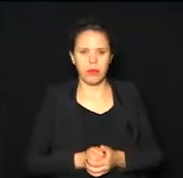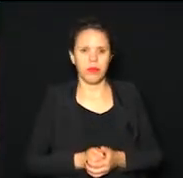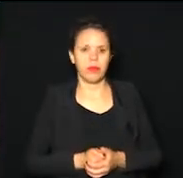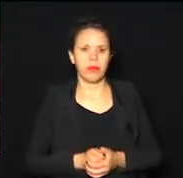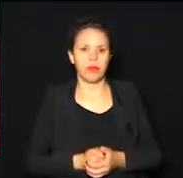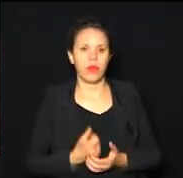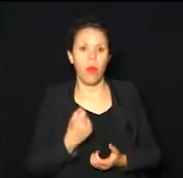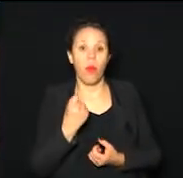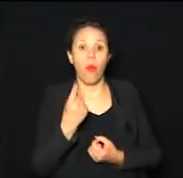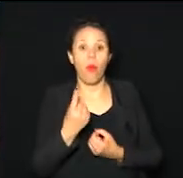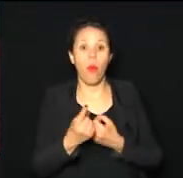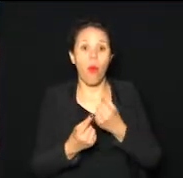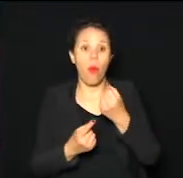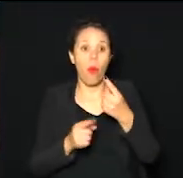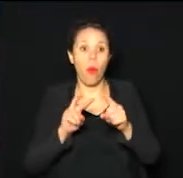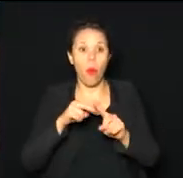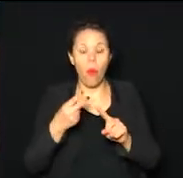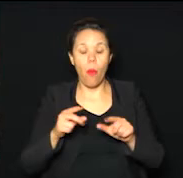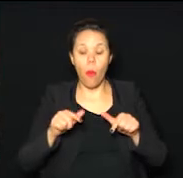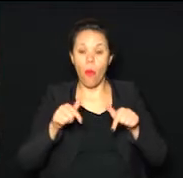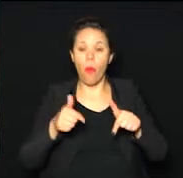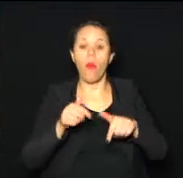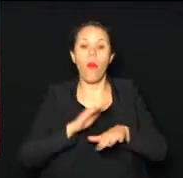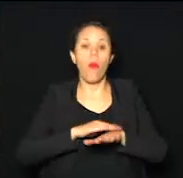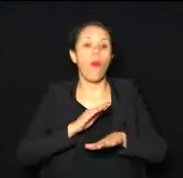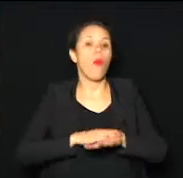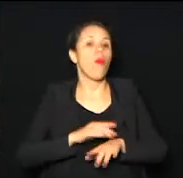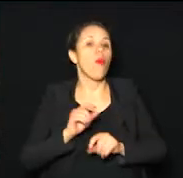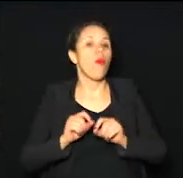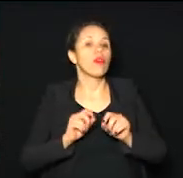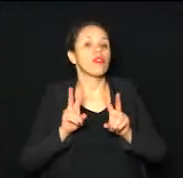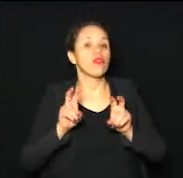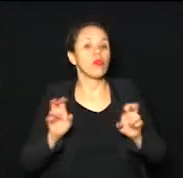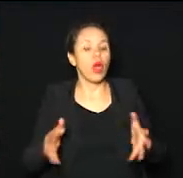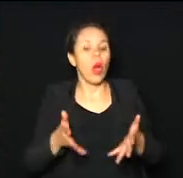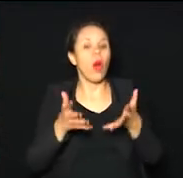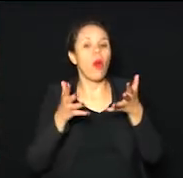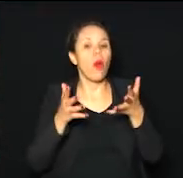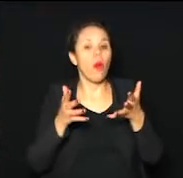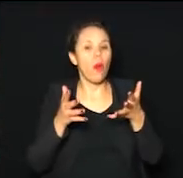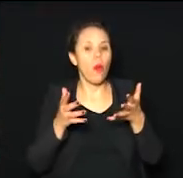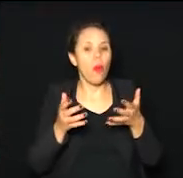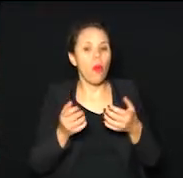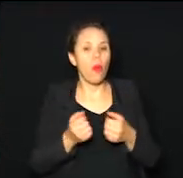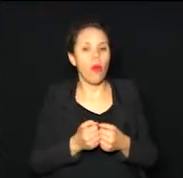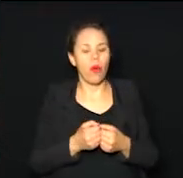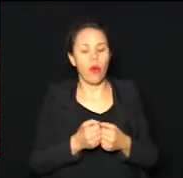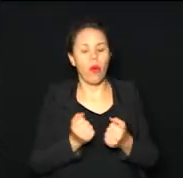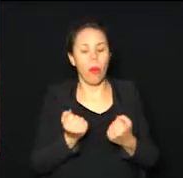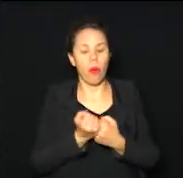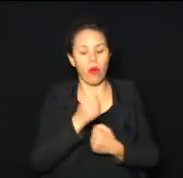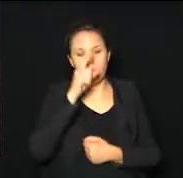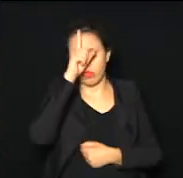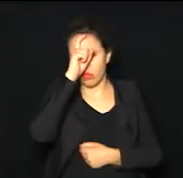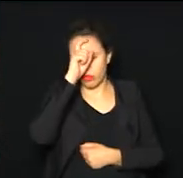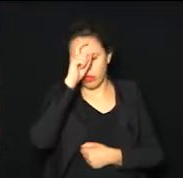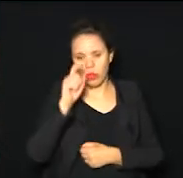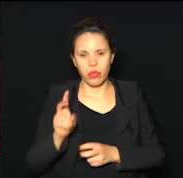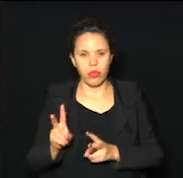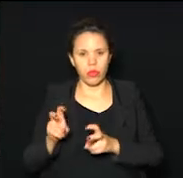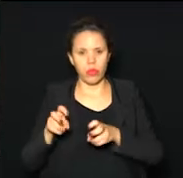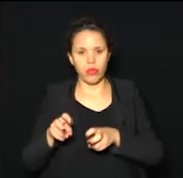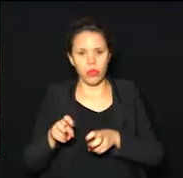uma das ações da Unicamp foi na colaboração com o hospital no sentido da aquisição